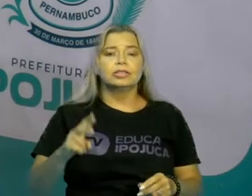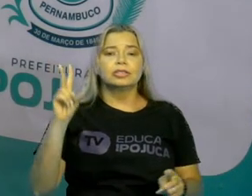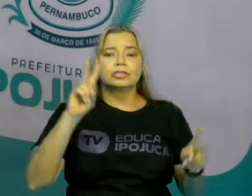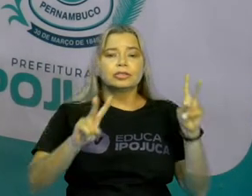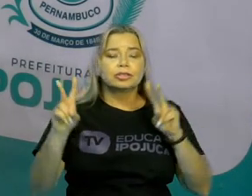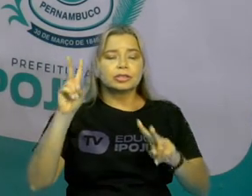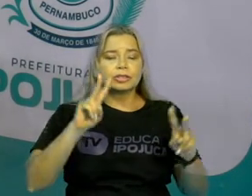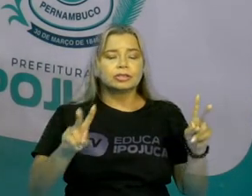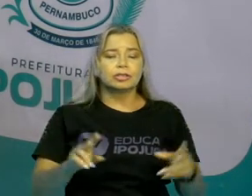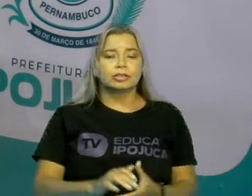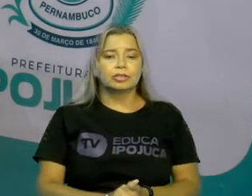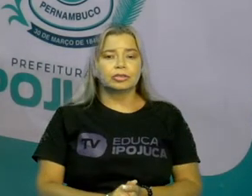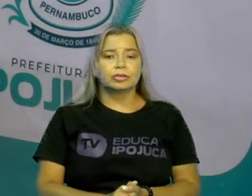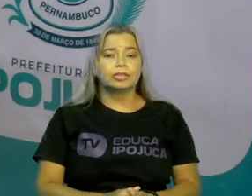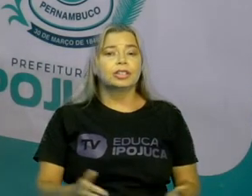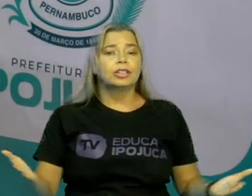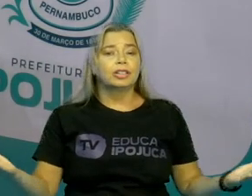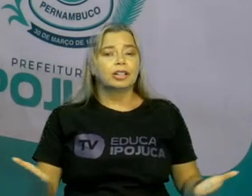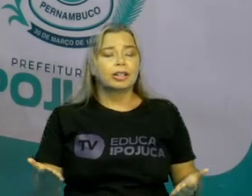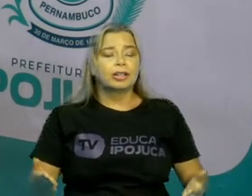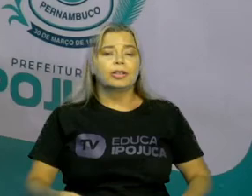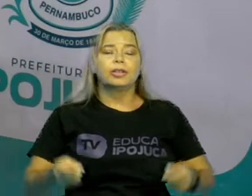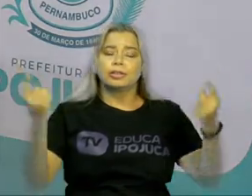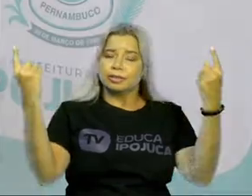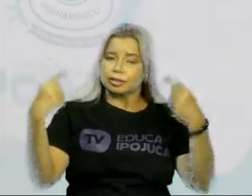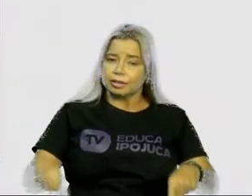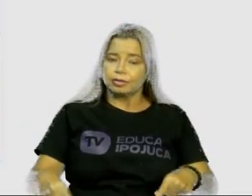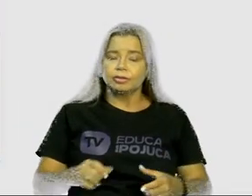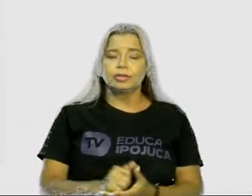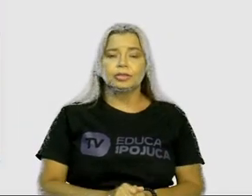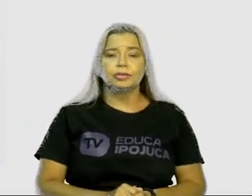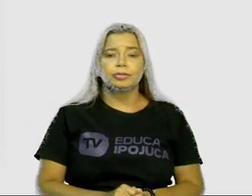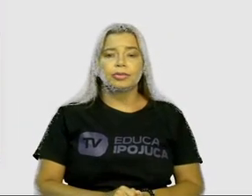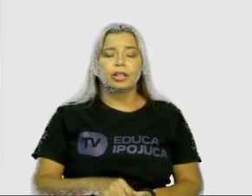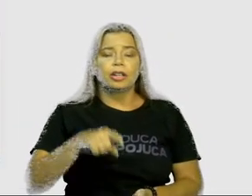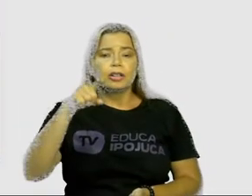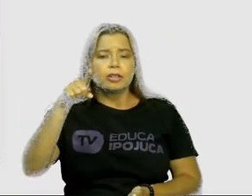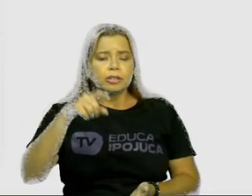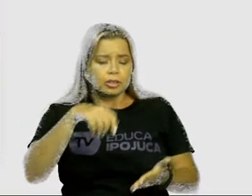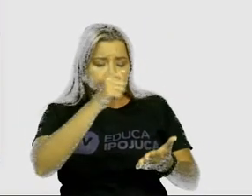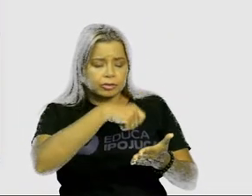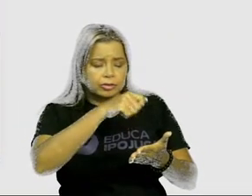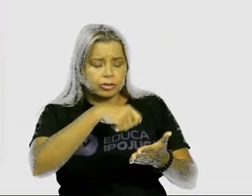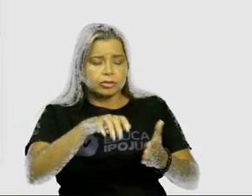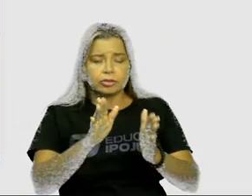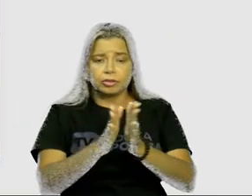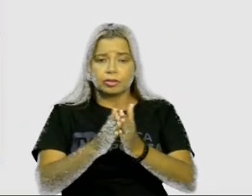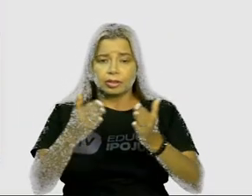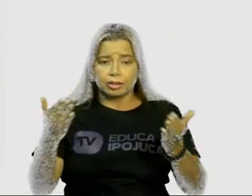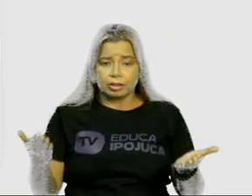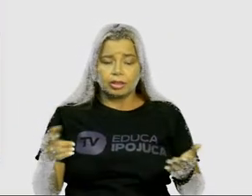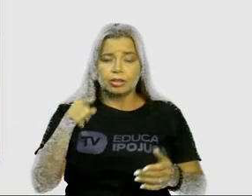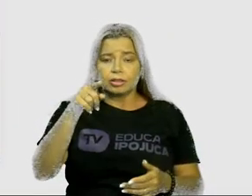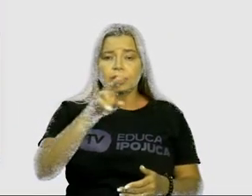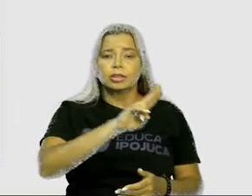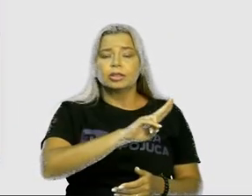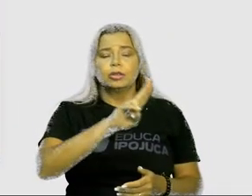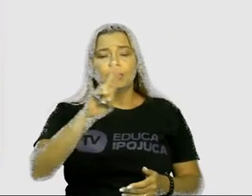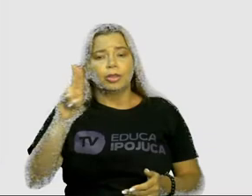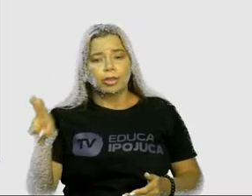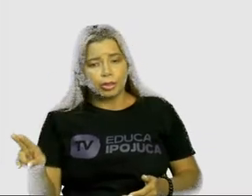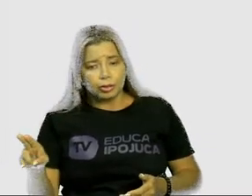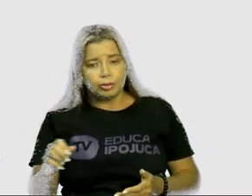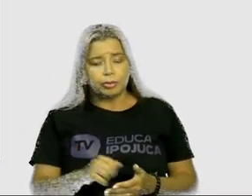Agora vem o nosso desafio. Coloque o seu nome, a turma e a data no seu caderno e faça um